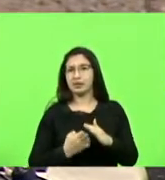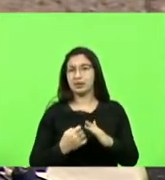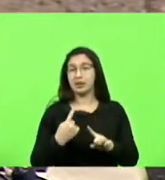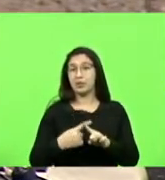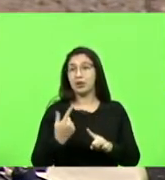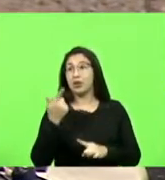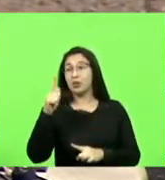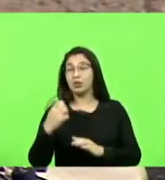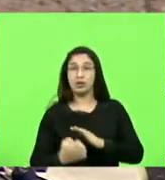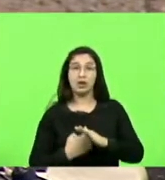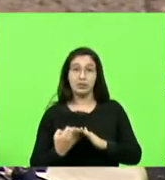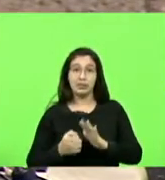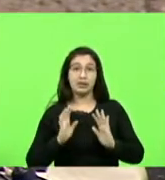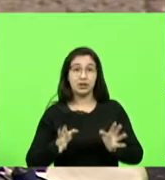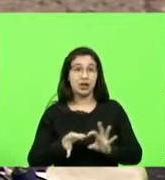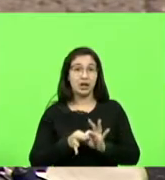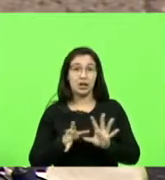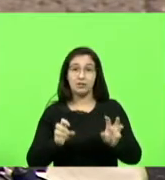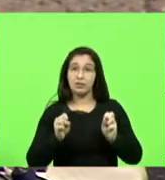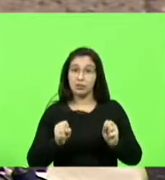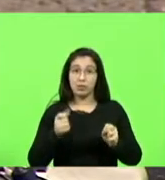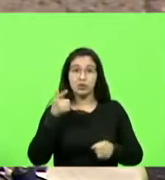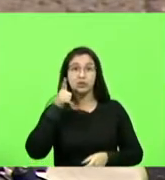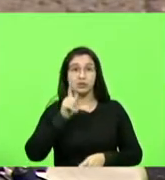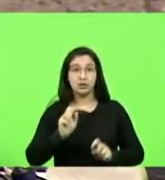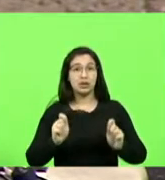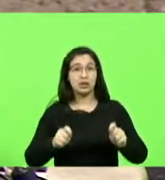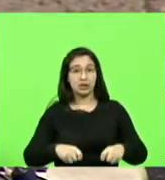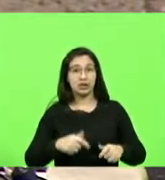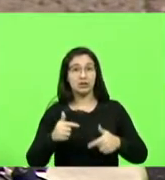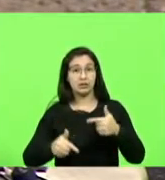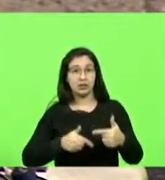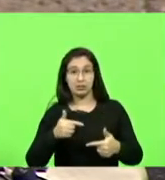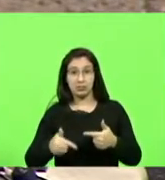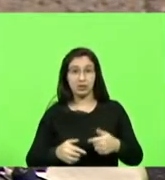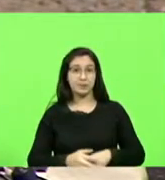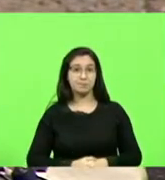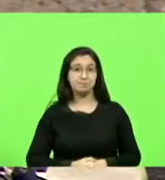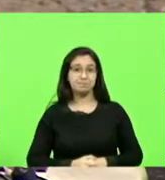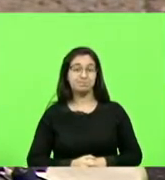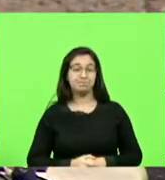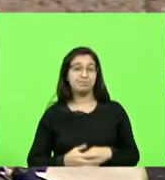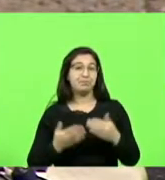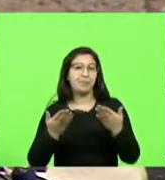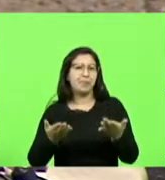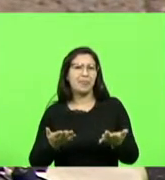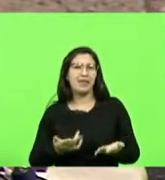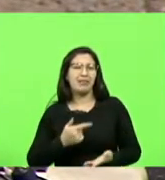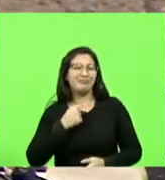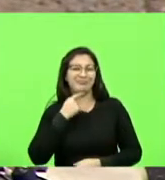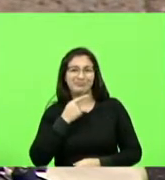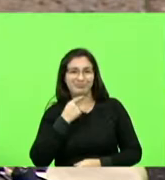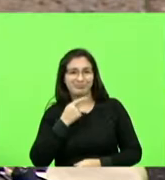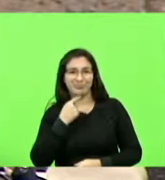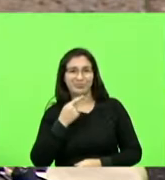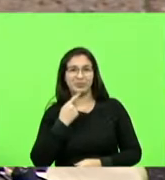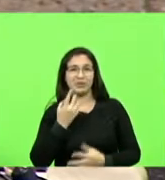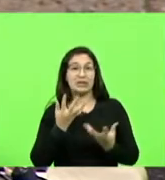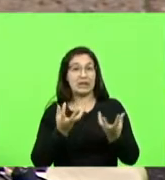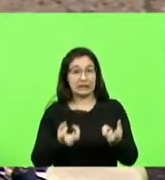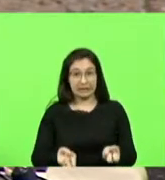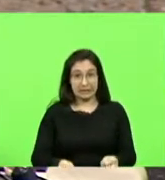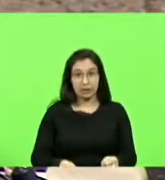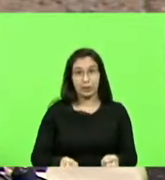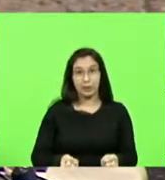também teria a capacidade de fazer? Então, num primeiro momento, sem condições nenhuma, ela foi aceita